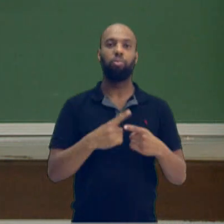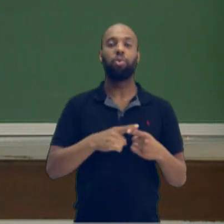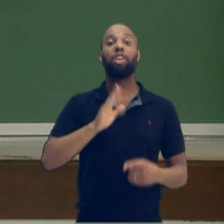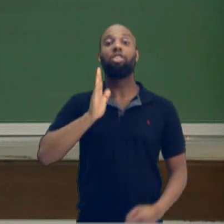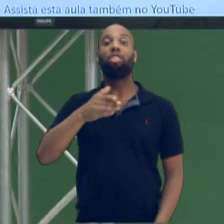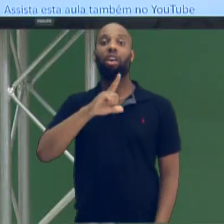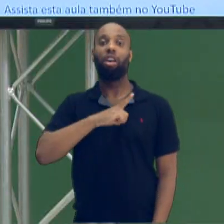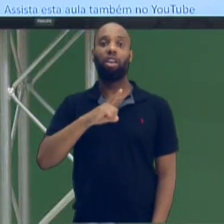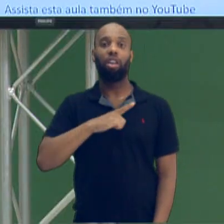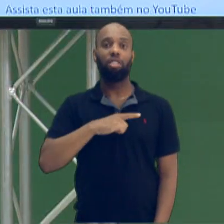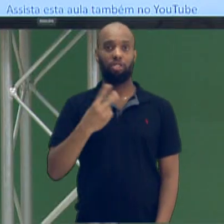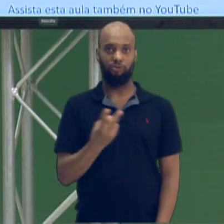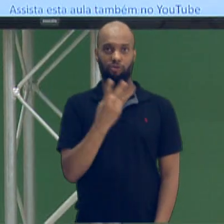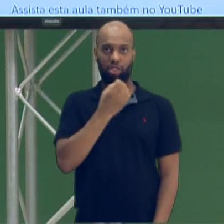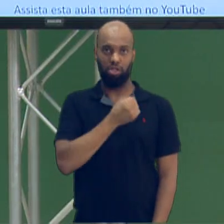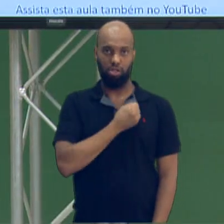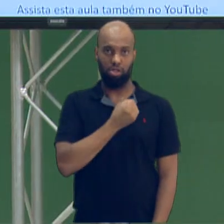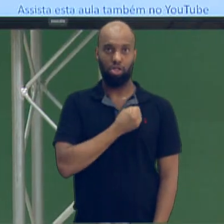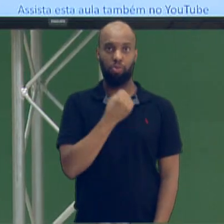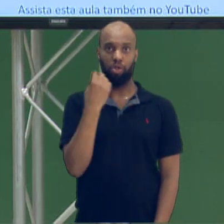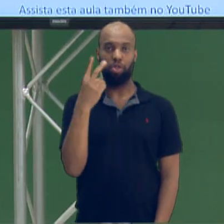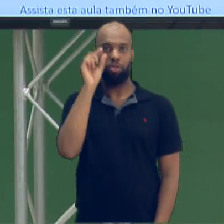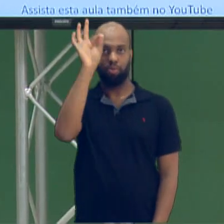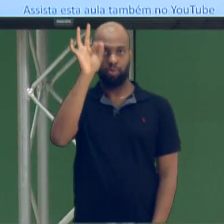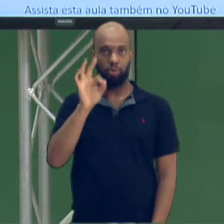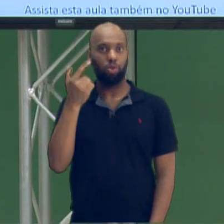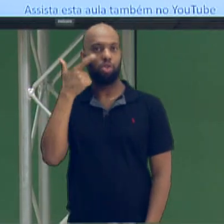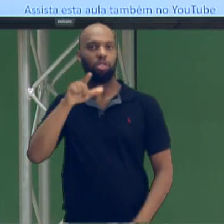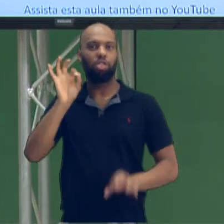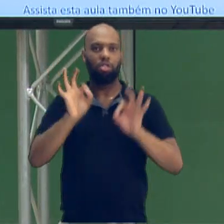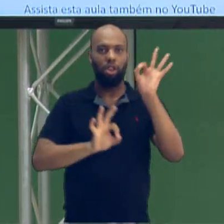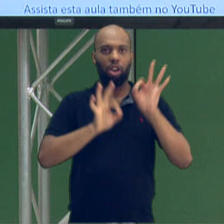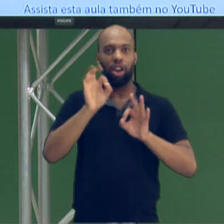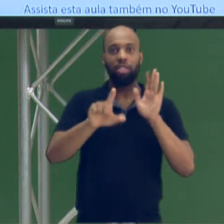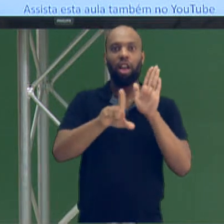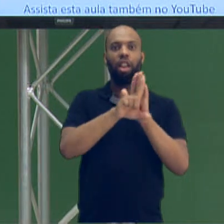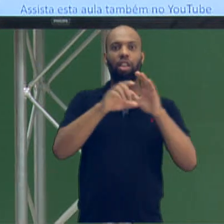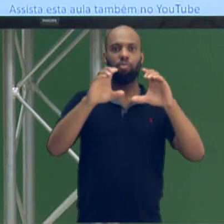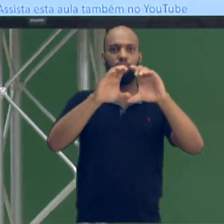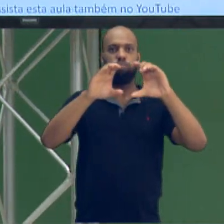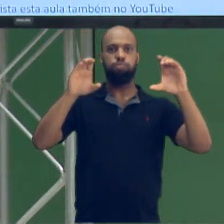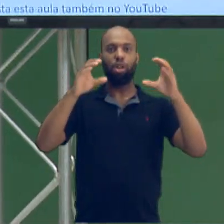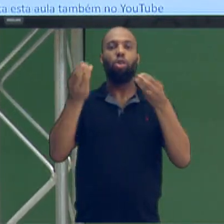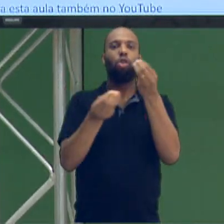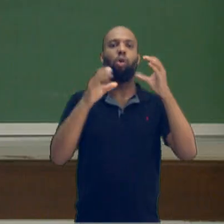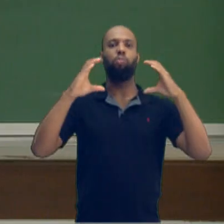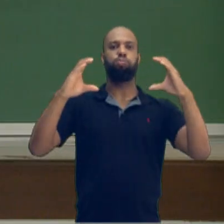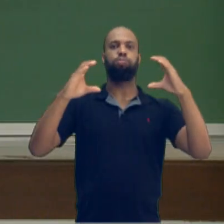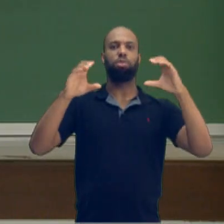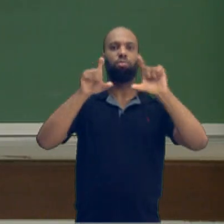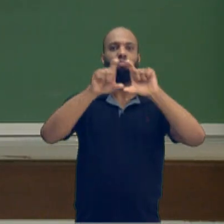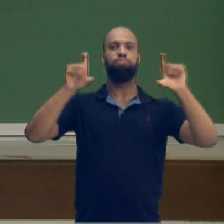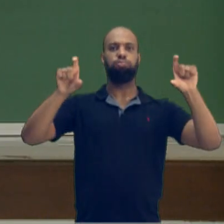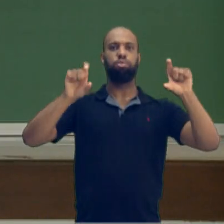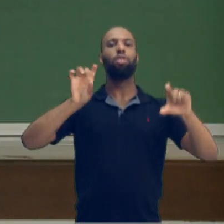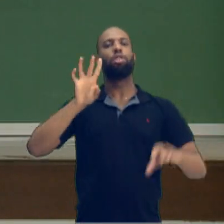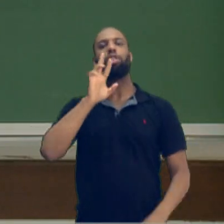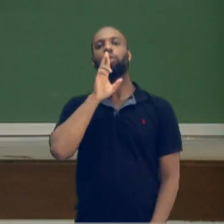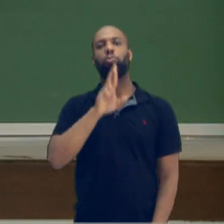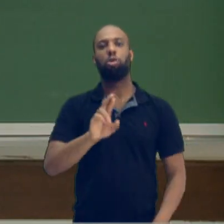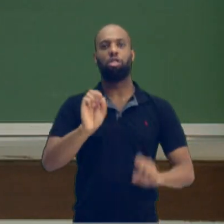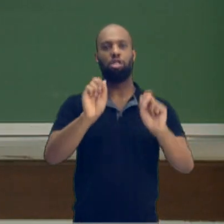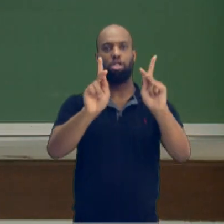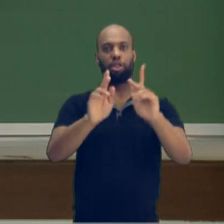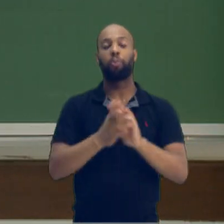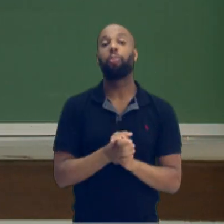2 pontos, a gente consegue montar a lei de formação dessa função. A gente já sabe a fórmula para usar e é só a gente responder, tá